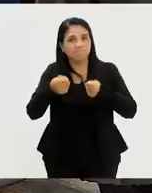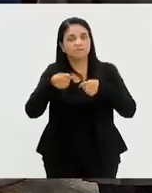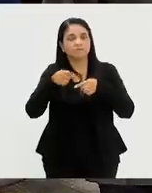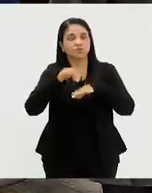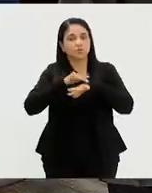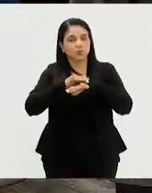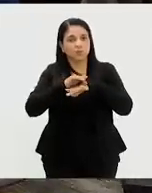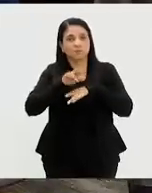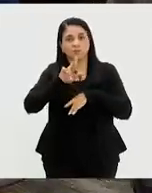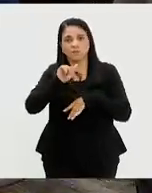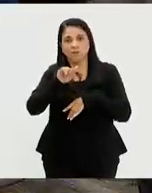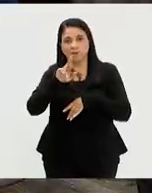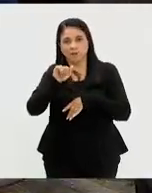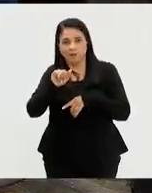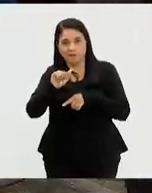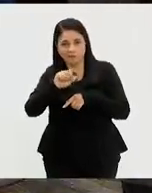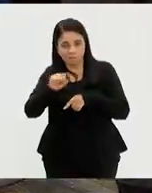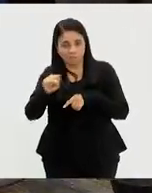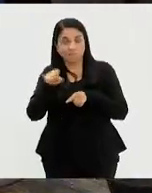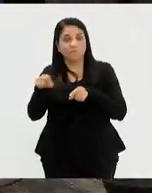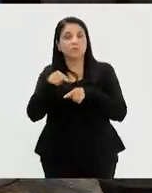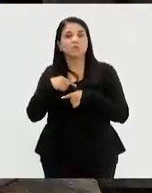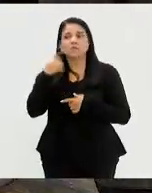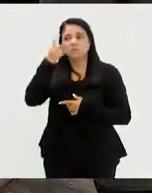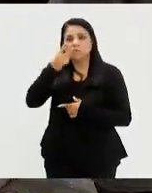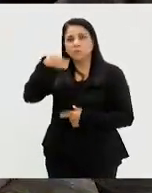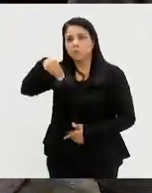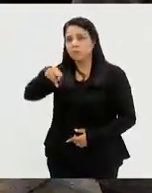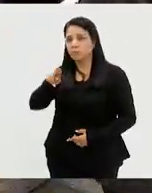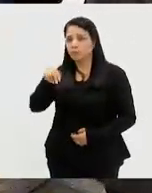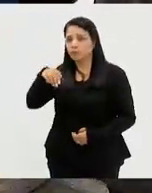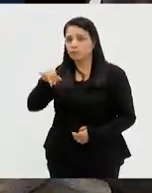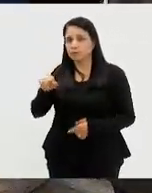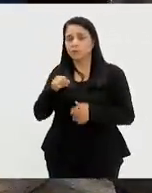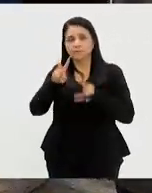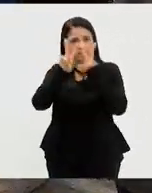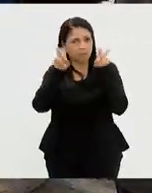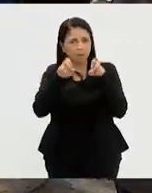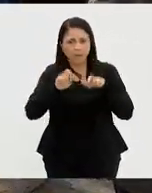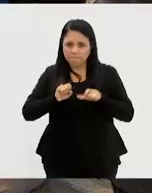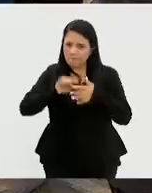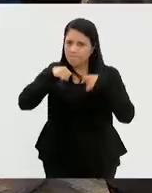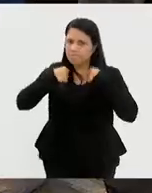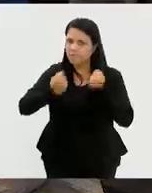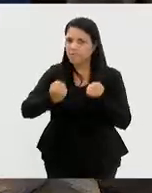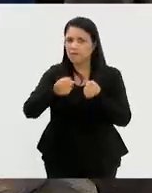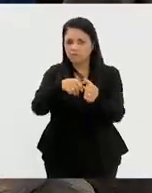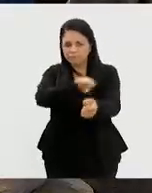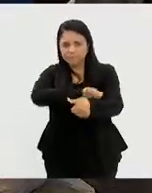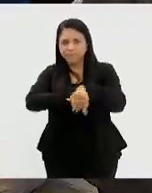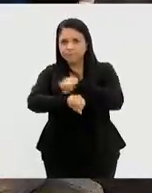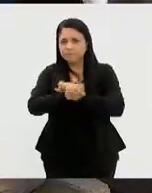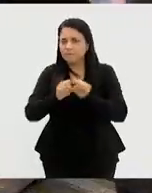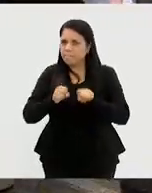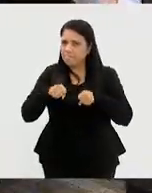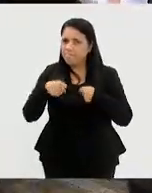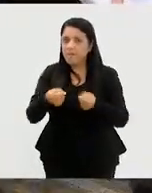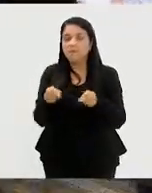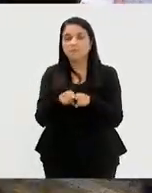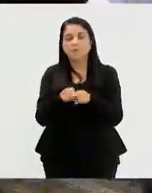munir que veio tocando essa temática aqui e eu queria também senhora presidenta não só elogiar o deputado